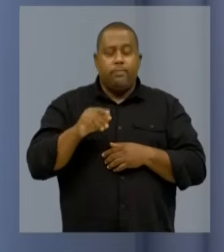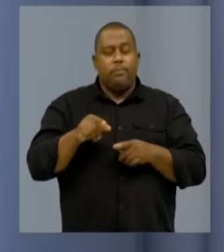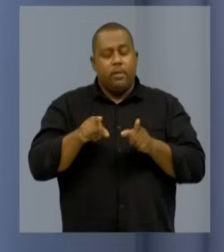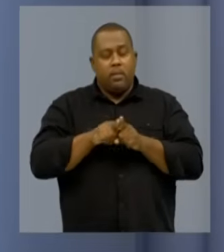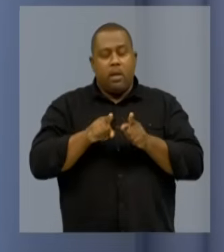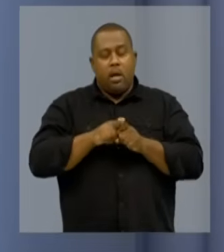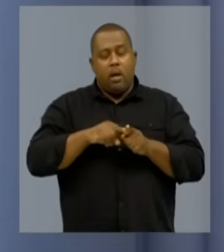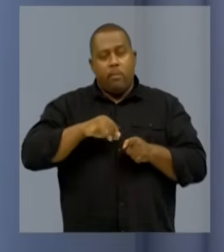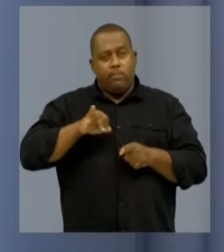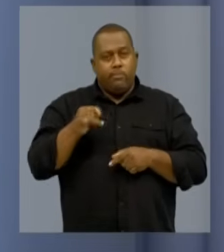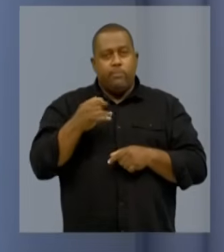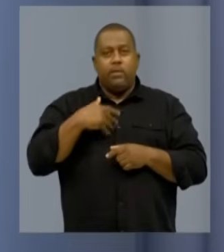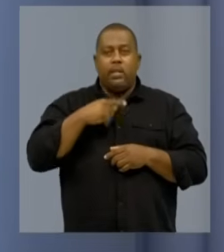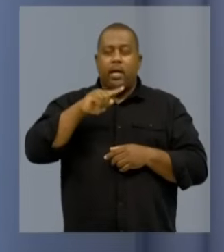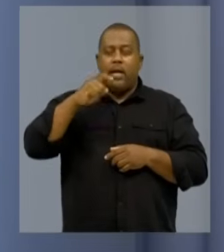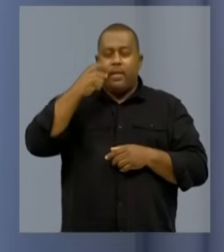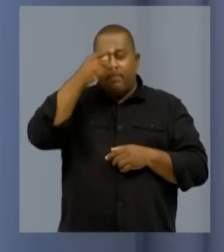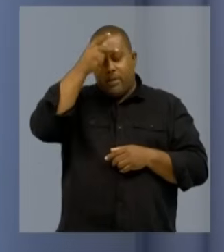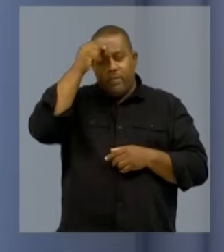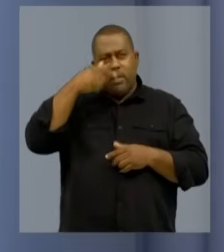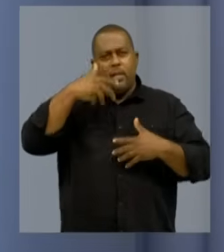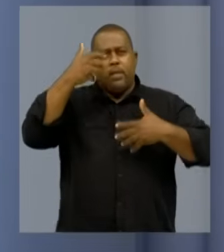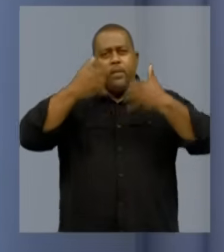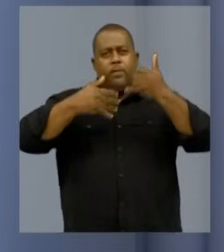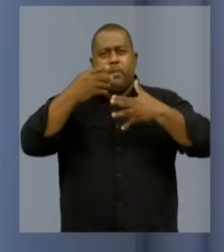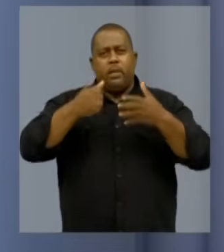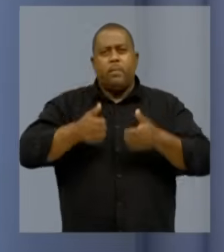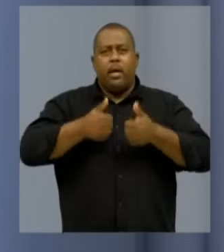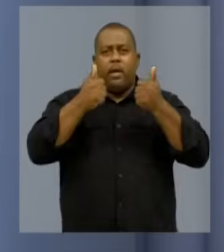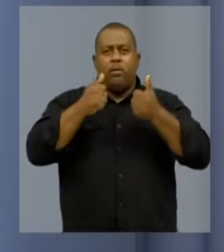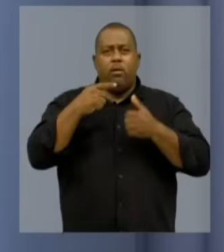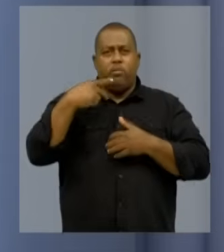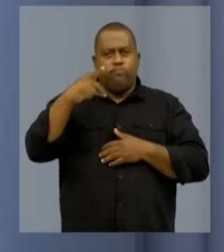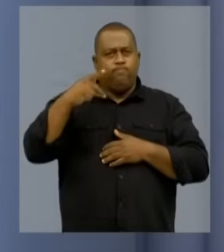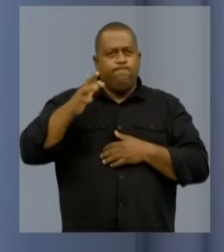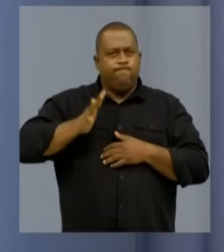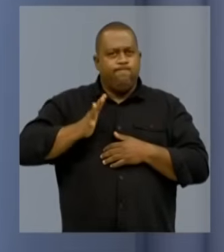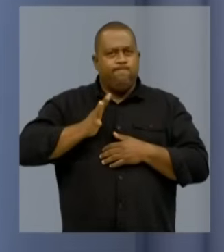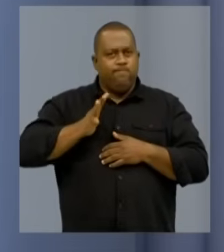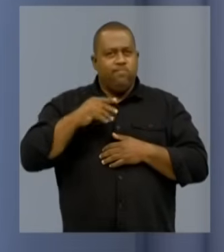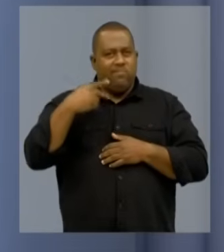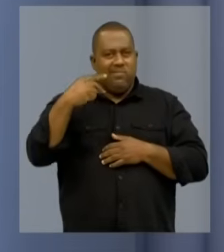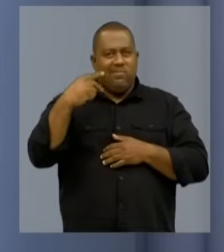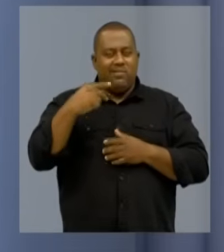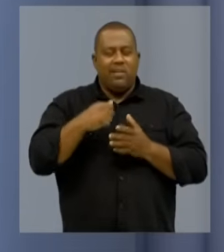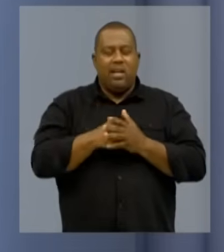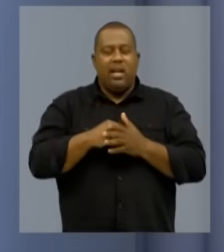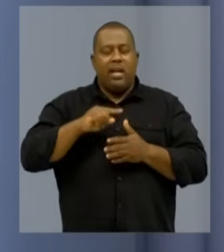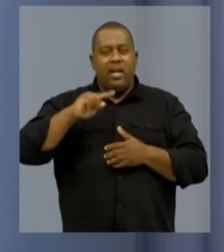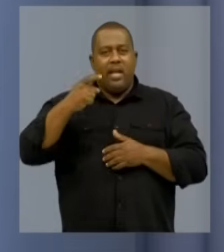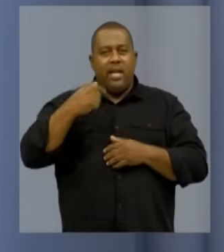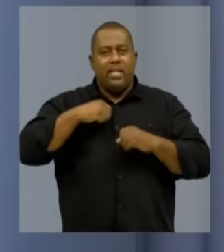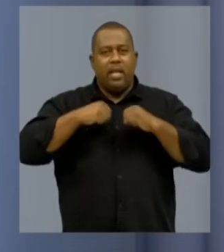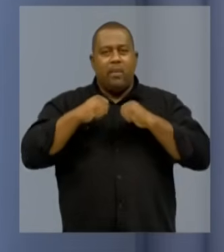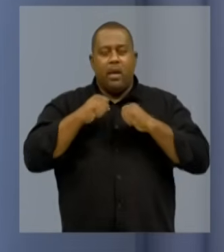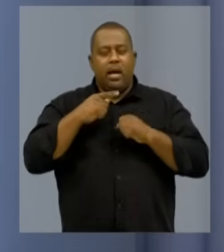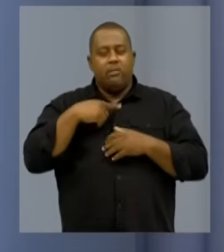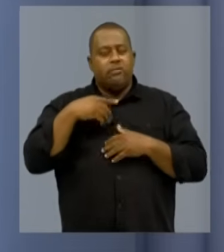que o ex-prefeito explique melhor seu patrimônio, já que nos outros debates ele se negou a